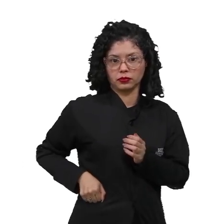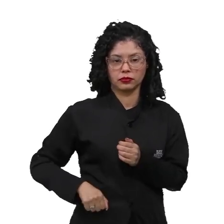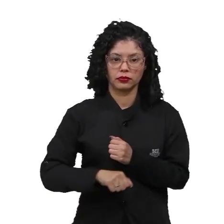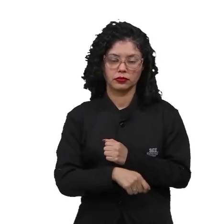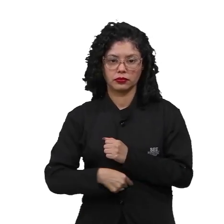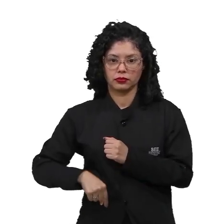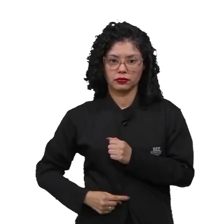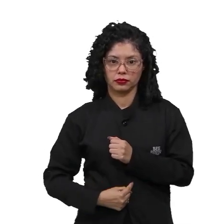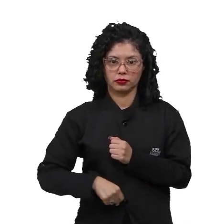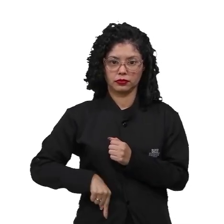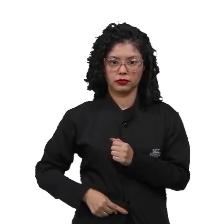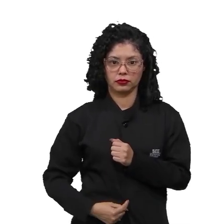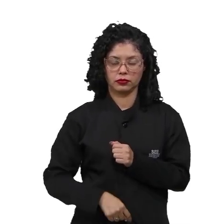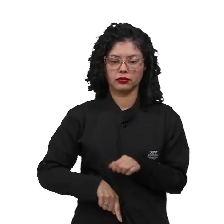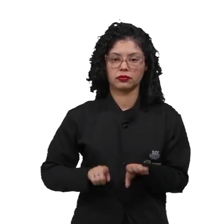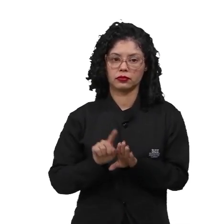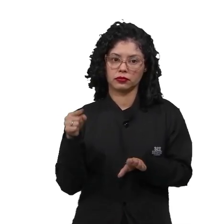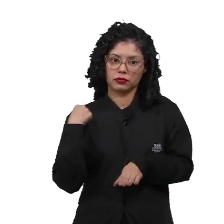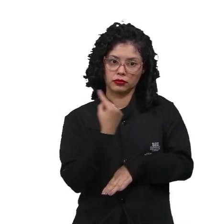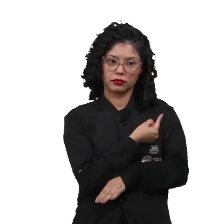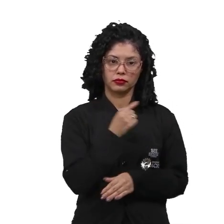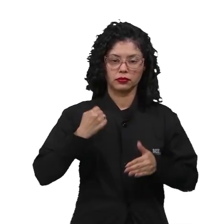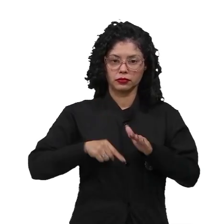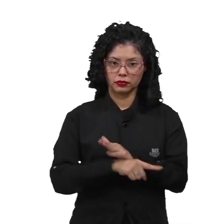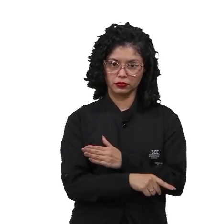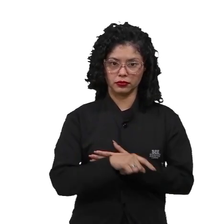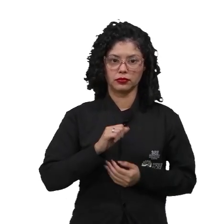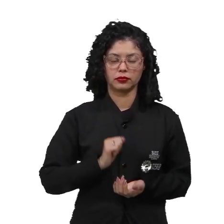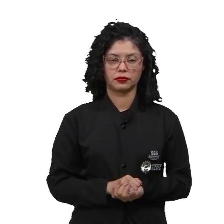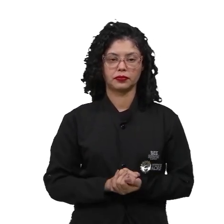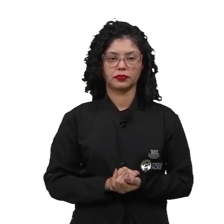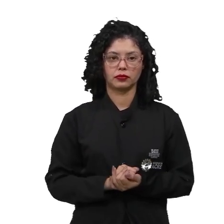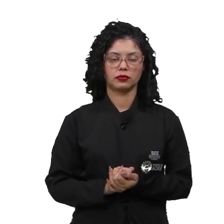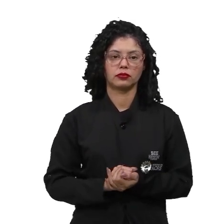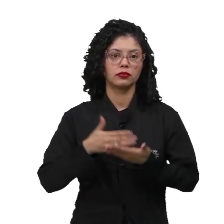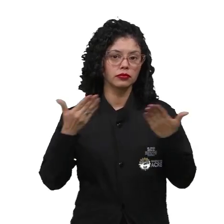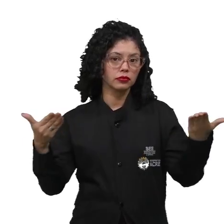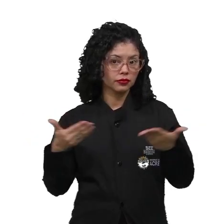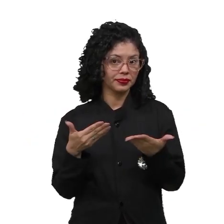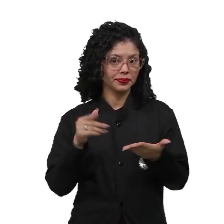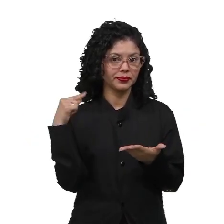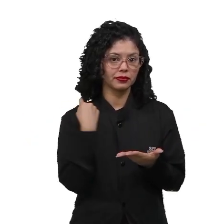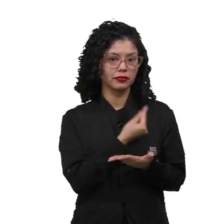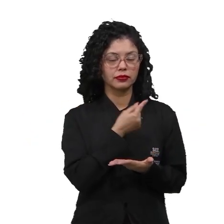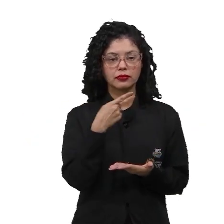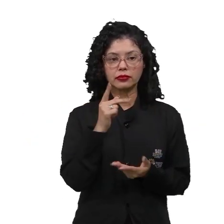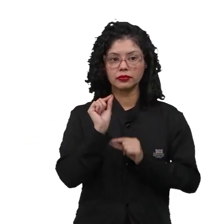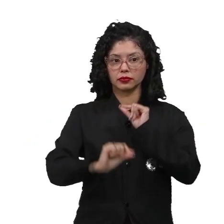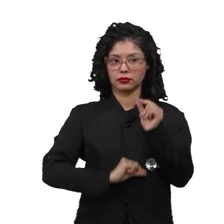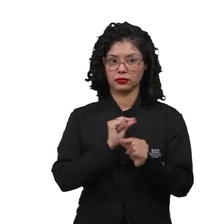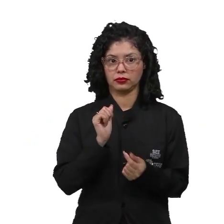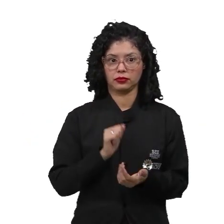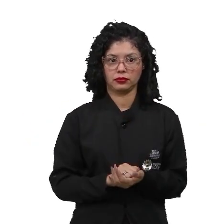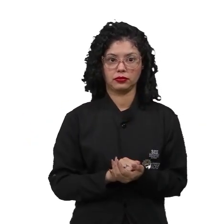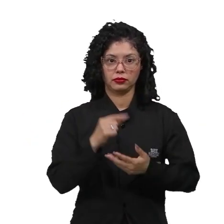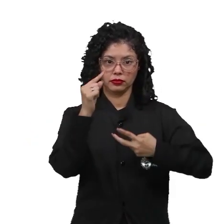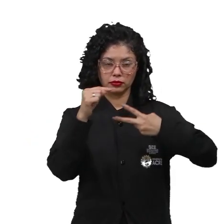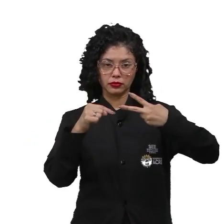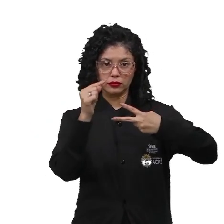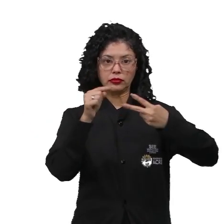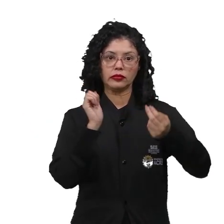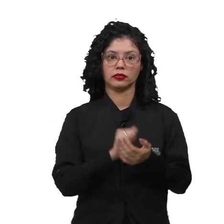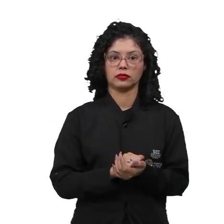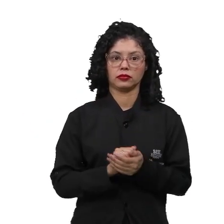de Peyer lá no nosso intestino. Agora, gente, a gente vai falar sobre o quê? Sobre os dois tipos